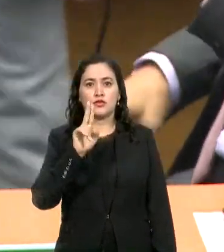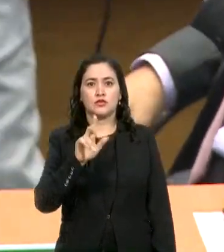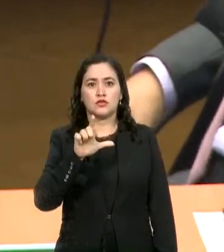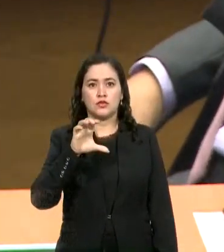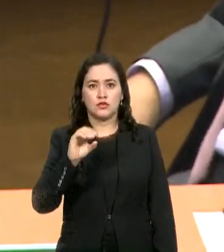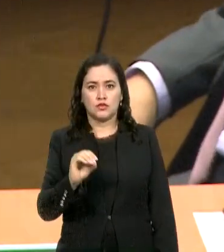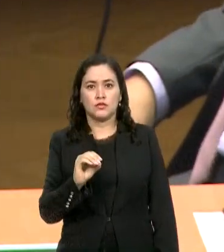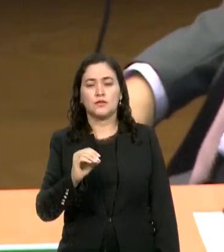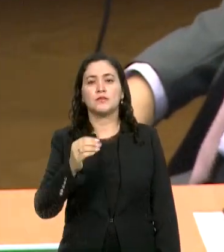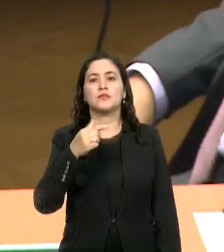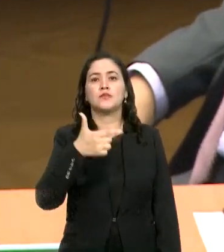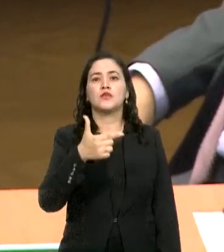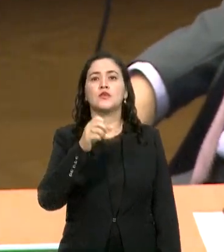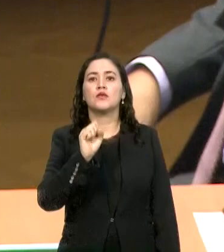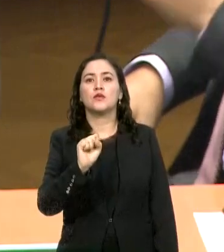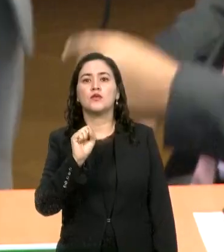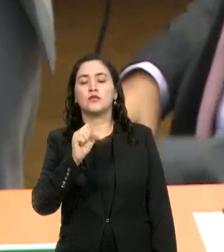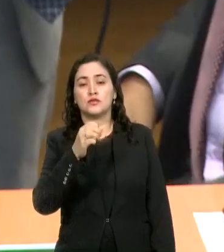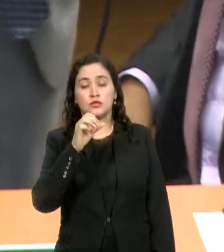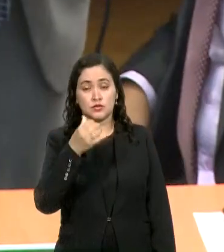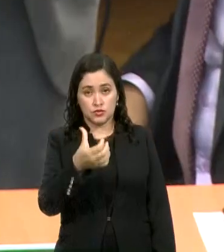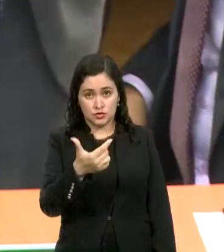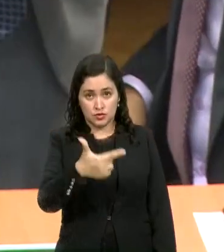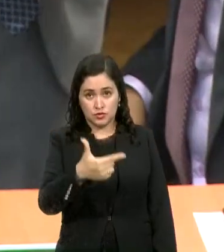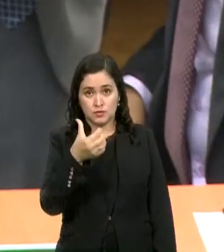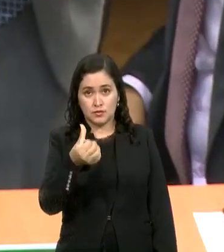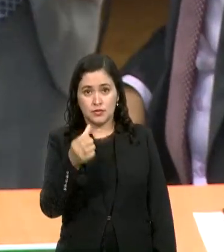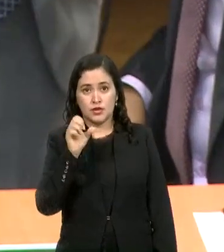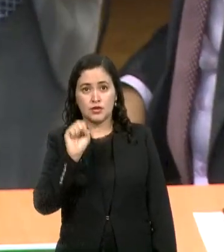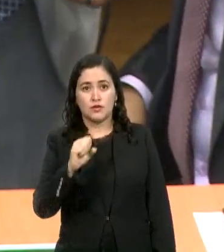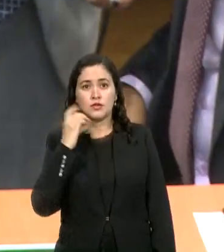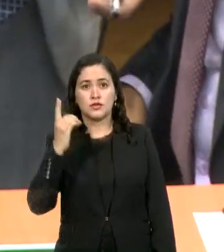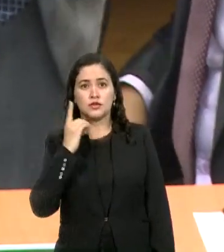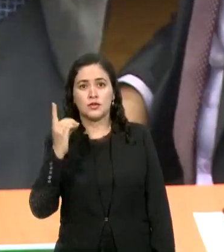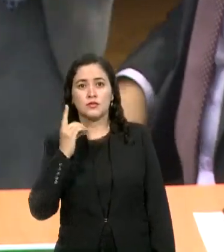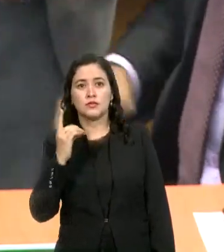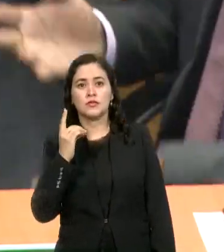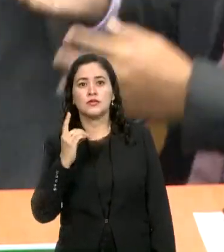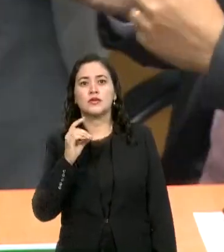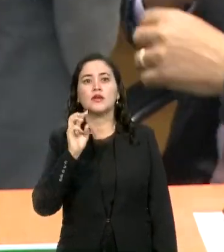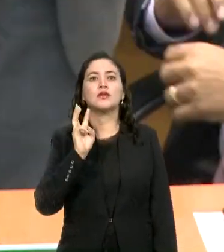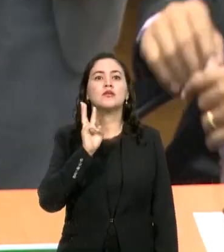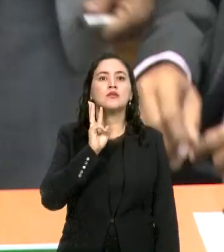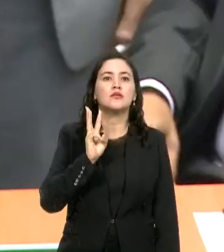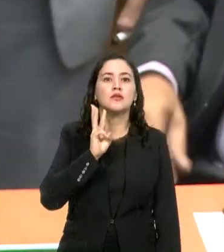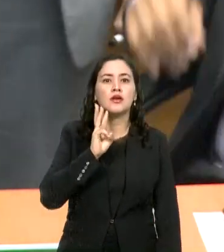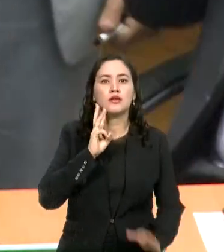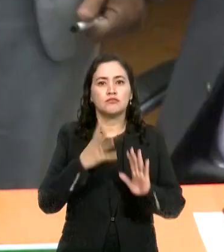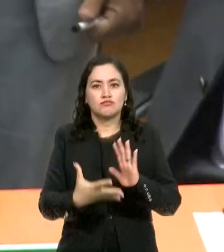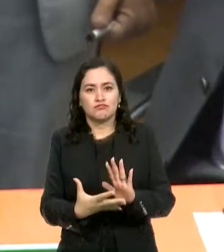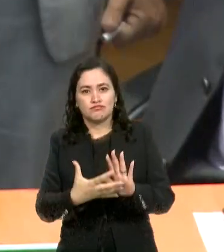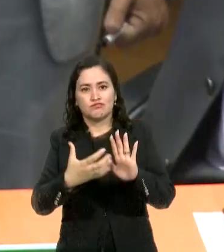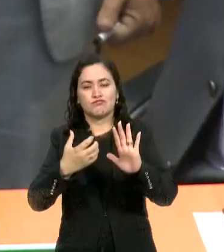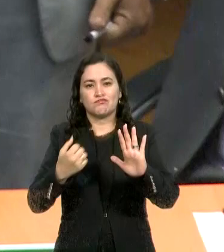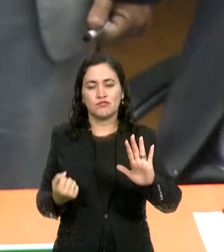2561, deputado Zé Inácio, 352, deputado Pará Figueiredo, 440, deputada